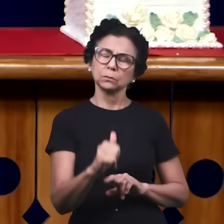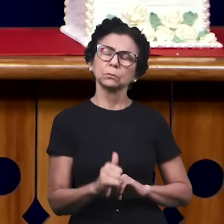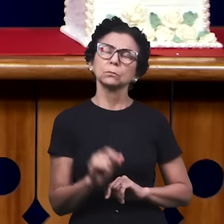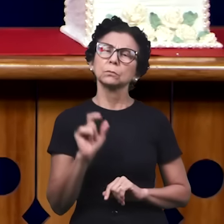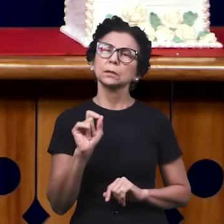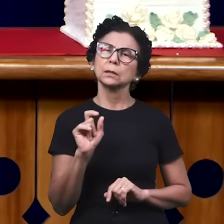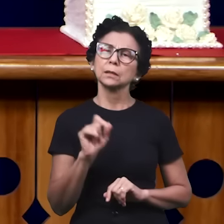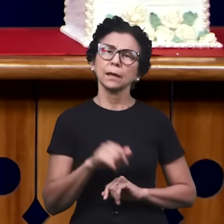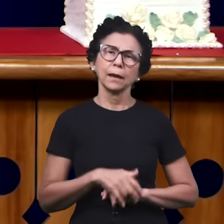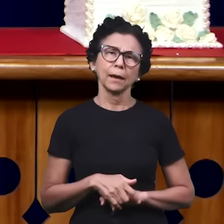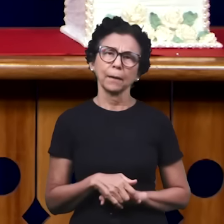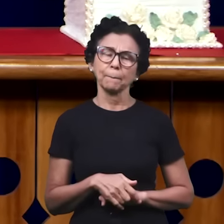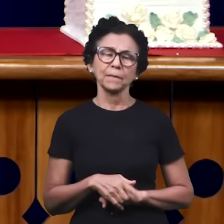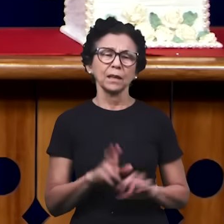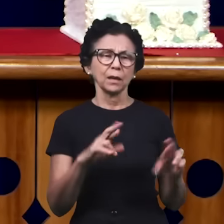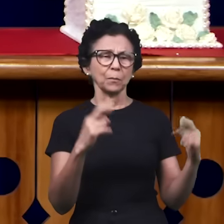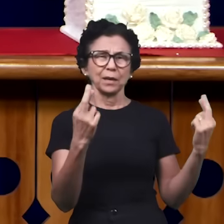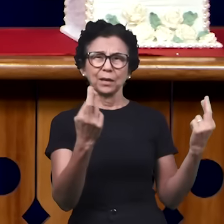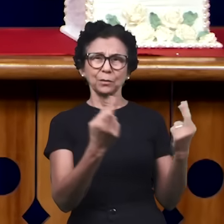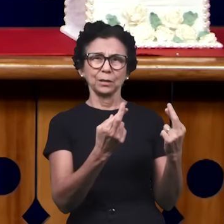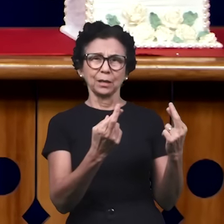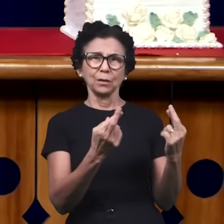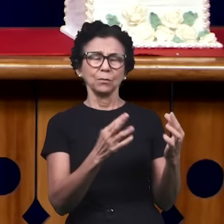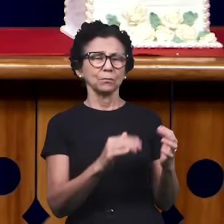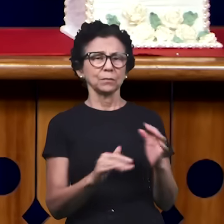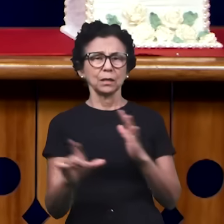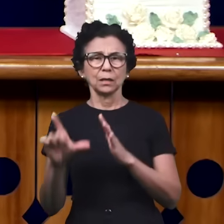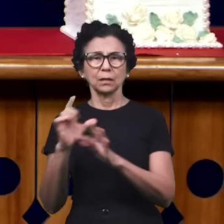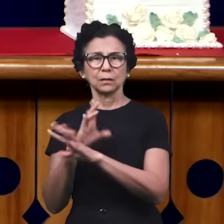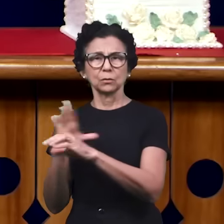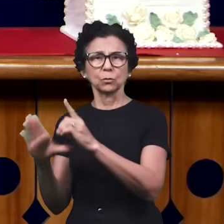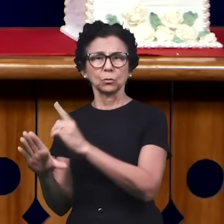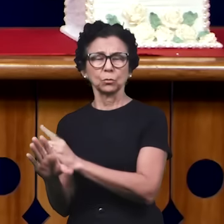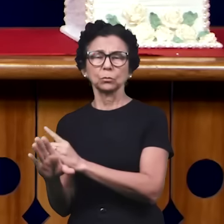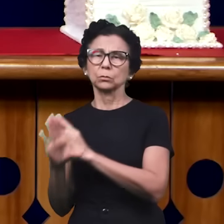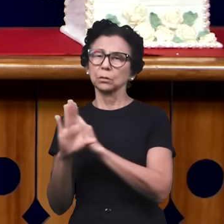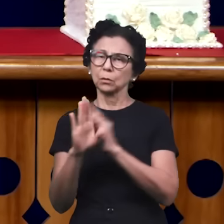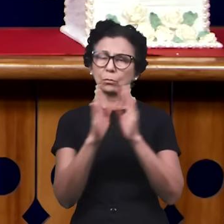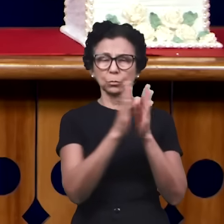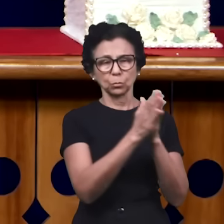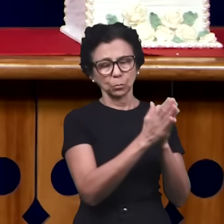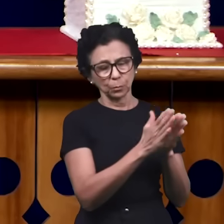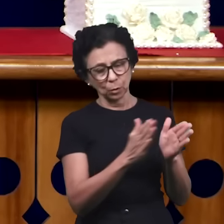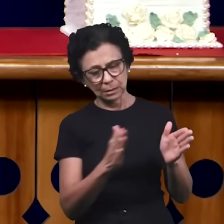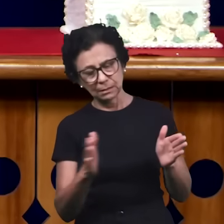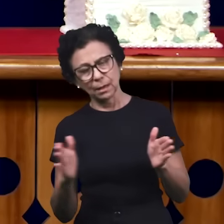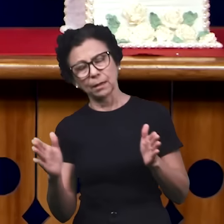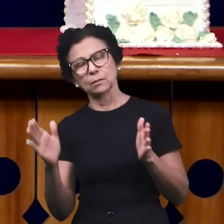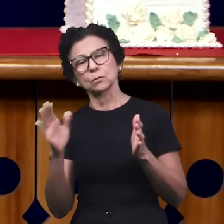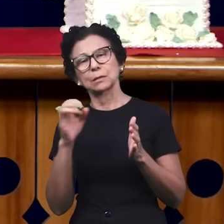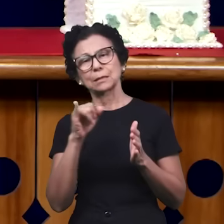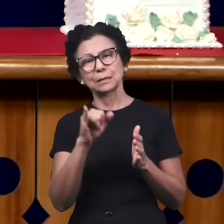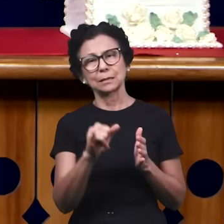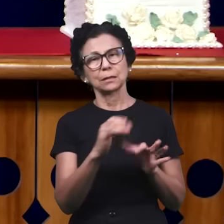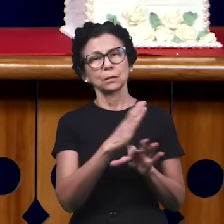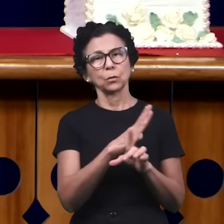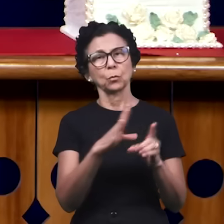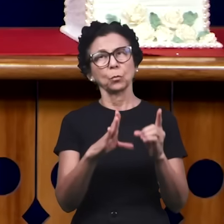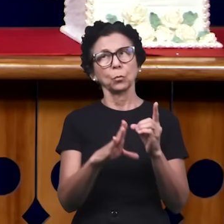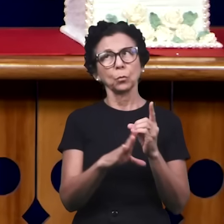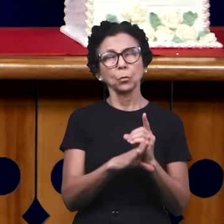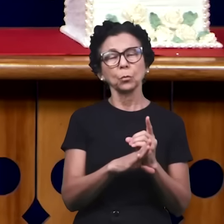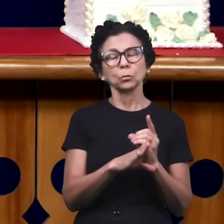culto profético? É só aquela reunião que a gente faz antes do culto? Não, é todo o andamento do culto. Ou seja, se o culto terminou, o culto